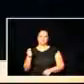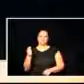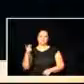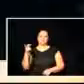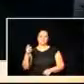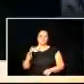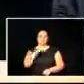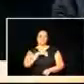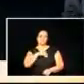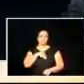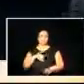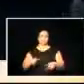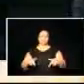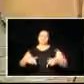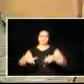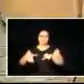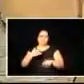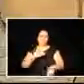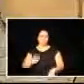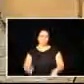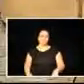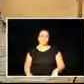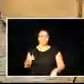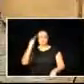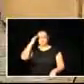muito obrigado.